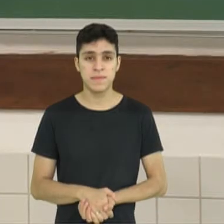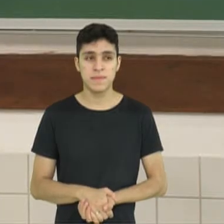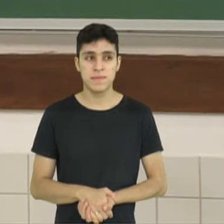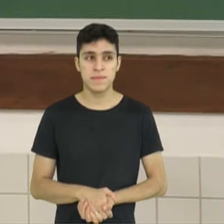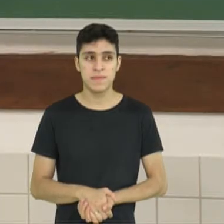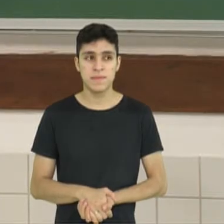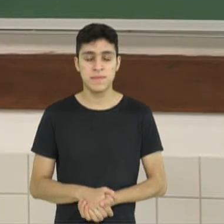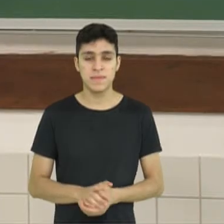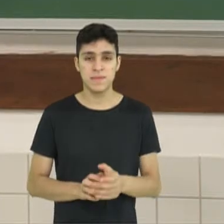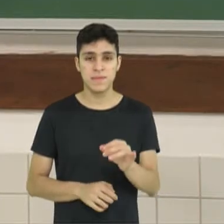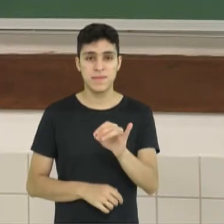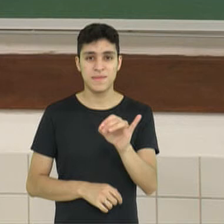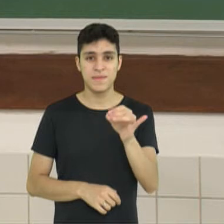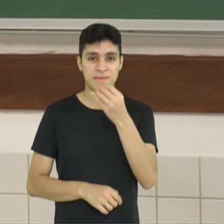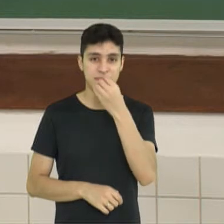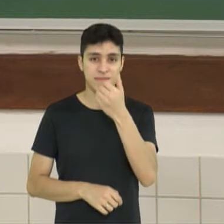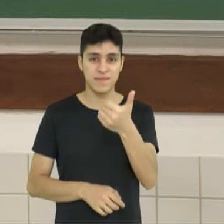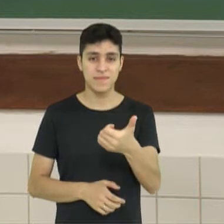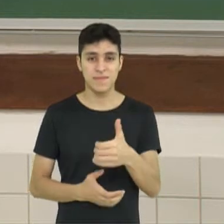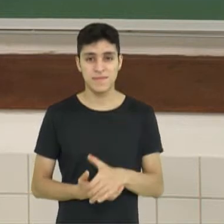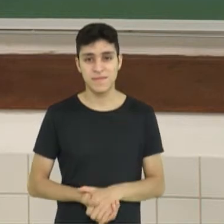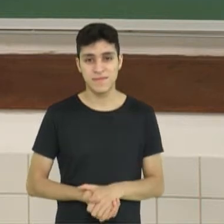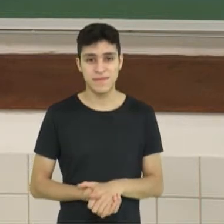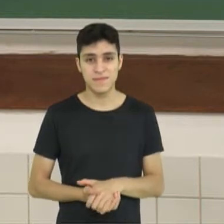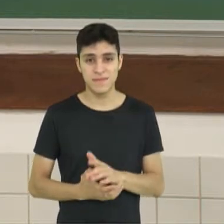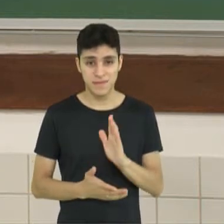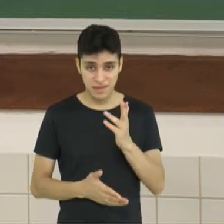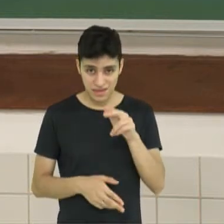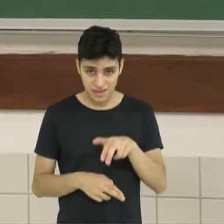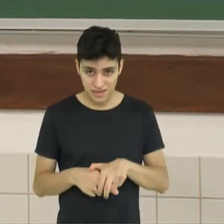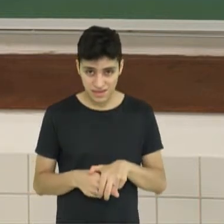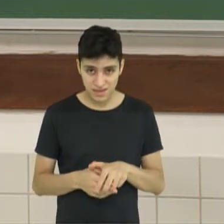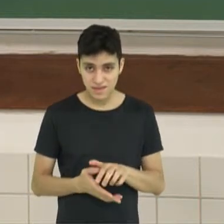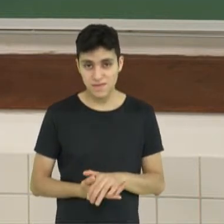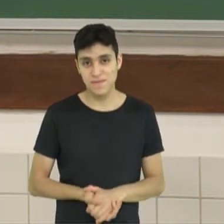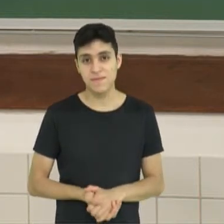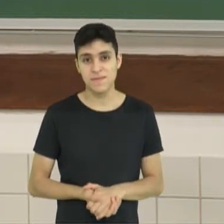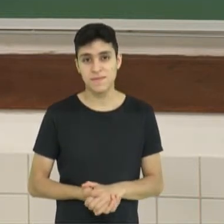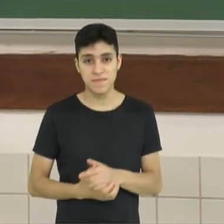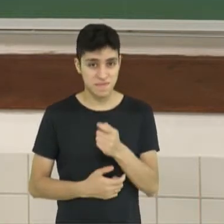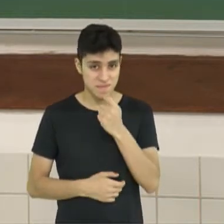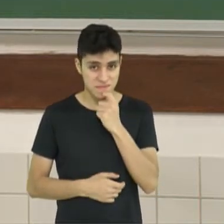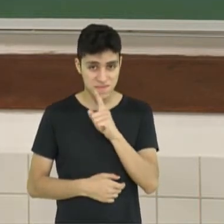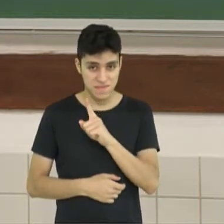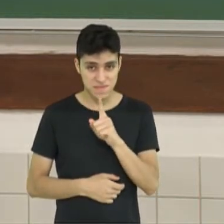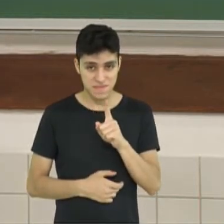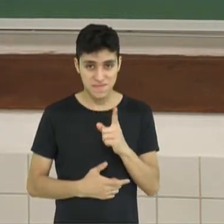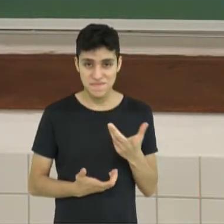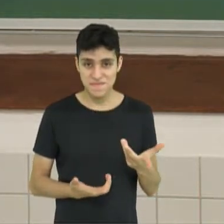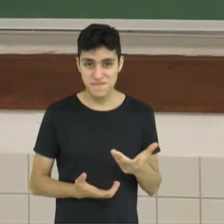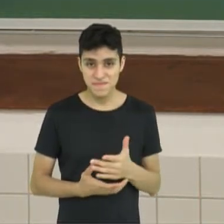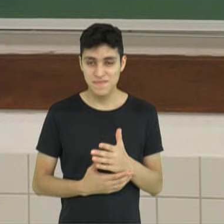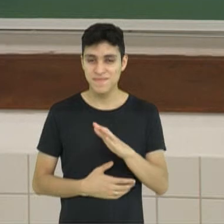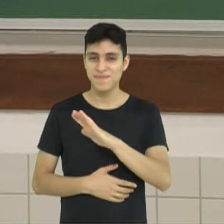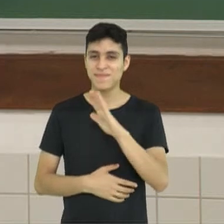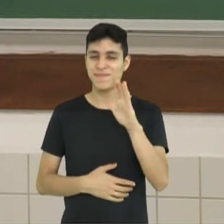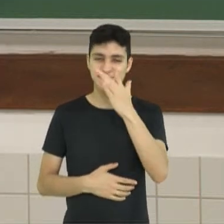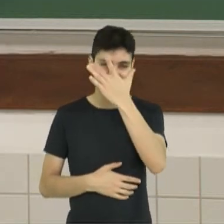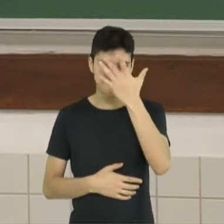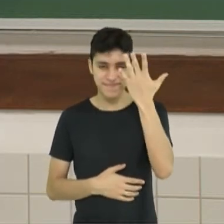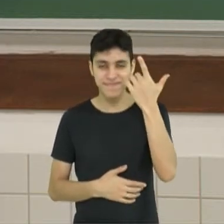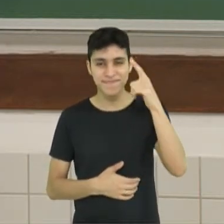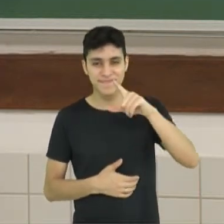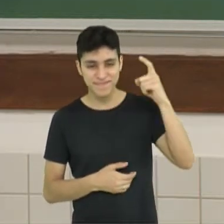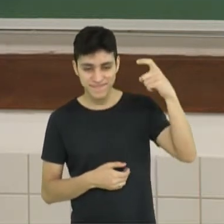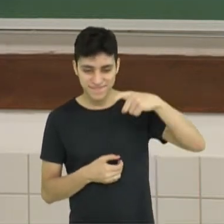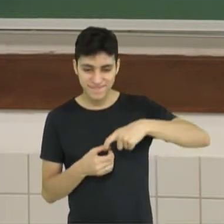Oi, tudo bom? Já acertaram? Não? Oi, pessoal, aí de novo, olha